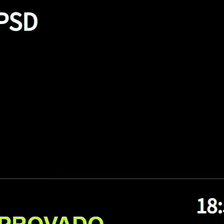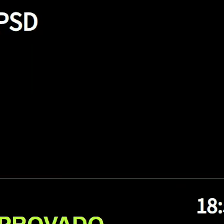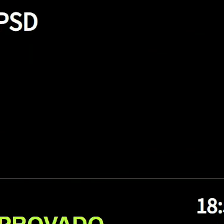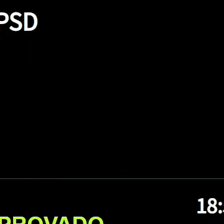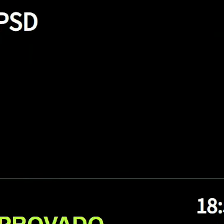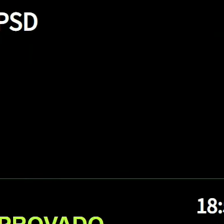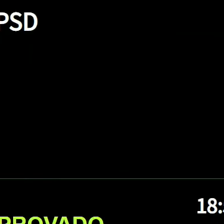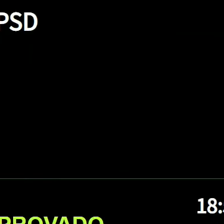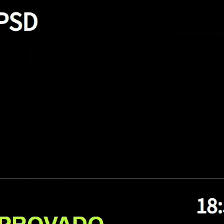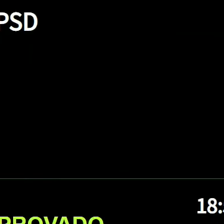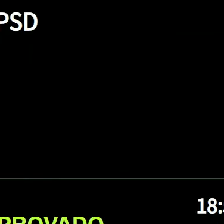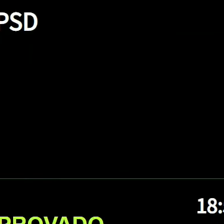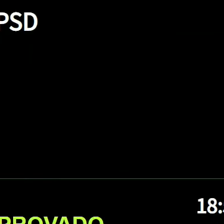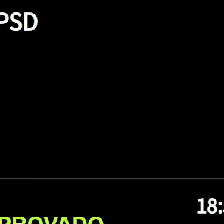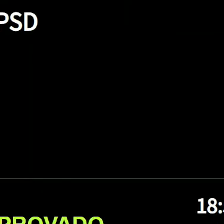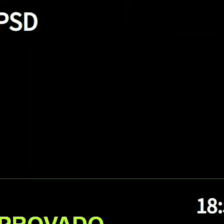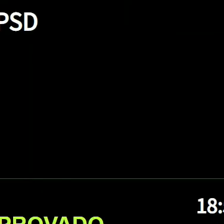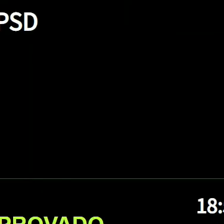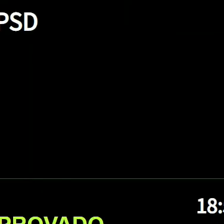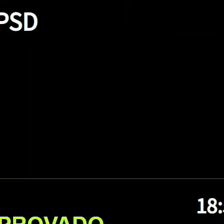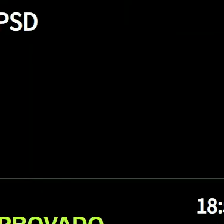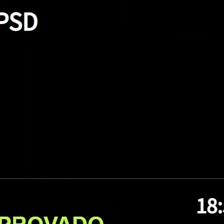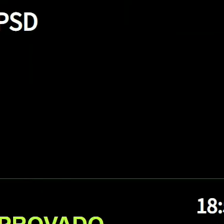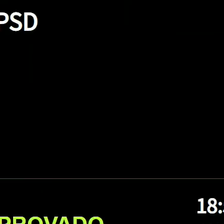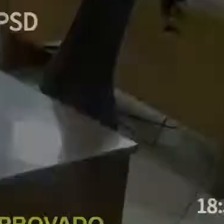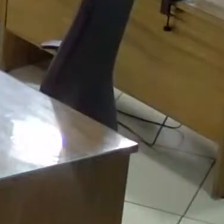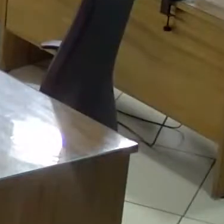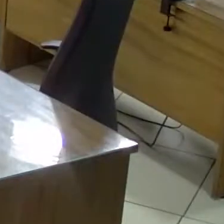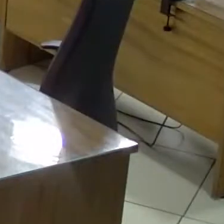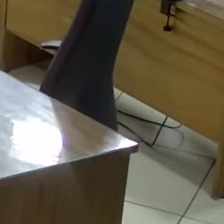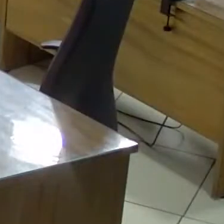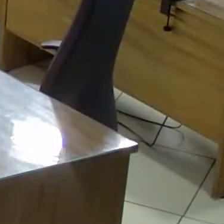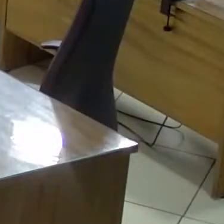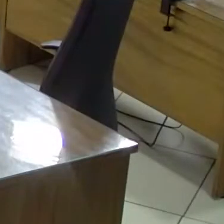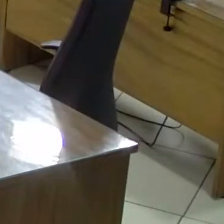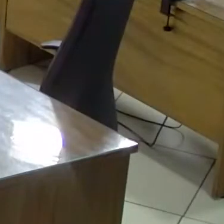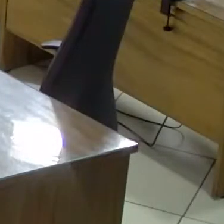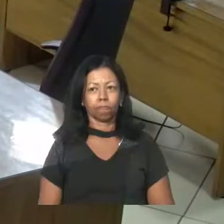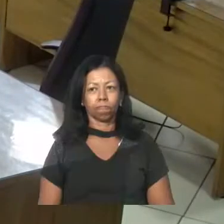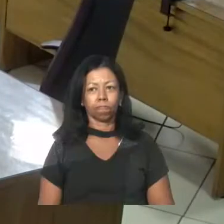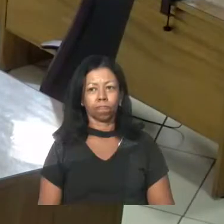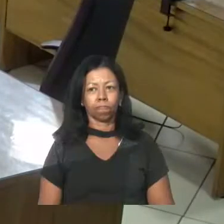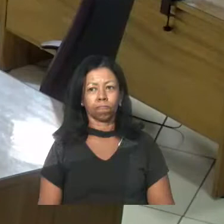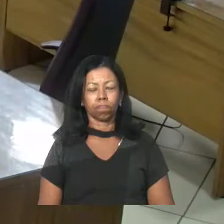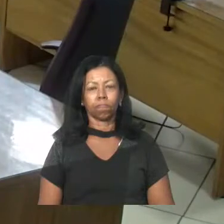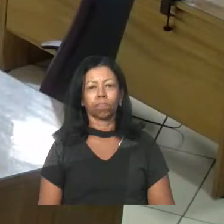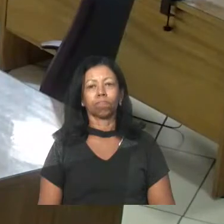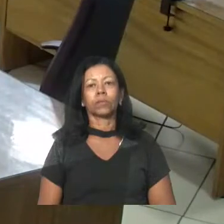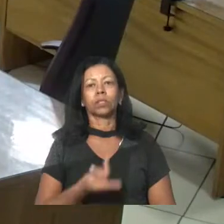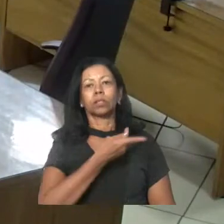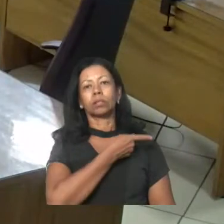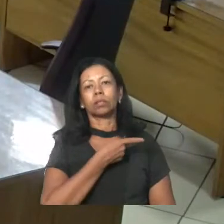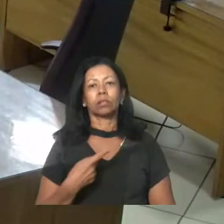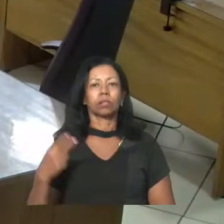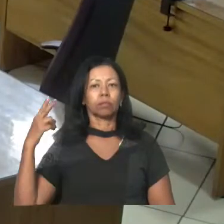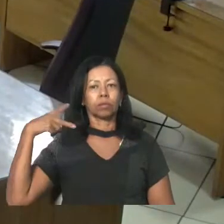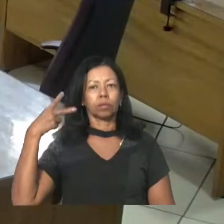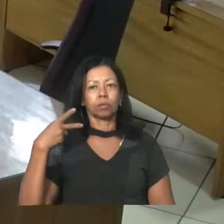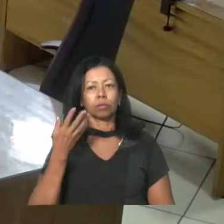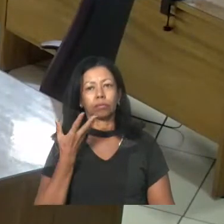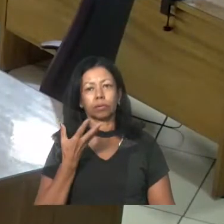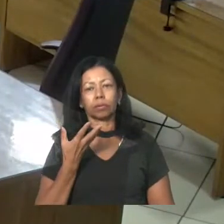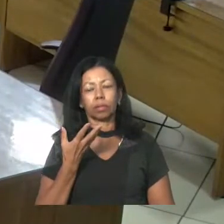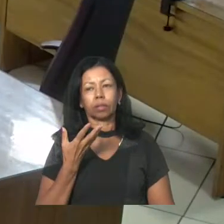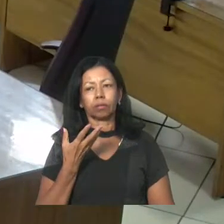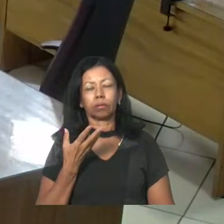Peço a palavra, senhor presidente. Com a palavra, o vereador Alan Matias. Senhor presidente, nobres pares, apenas para deixar registrado e